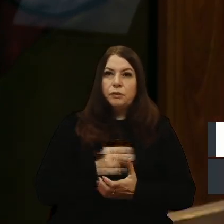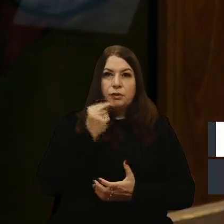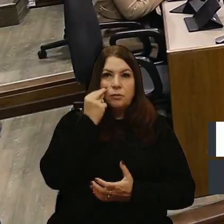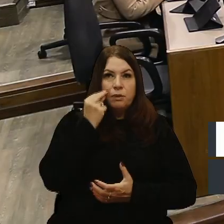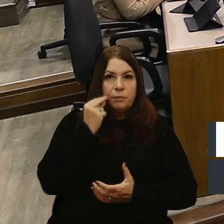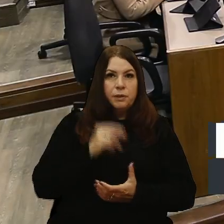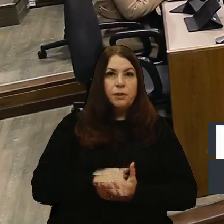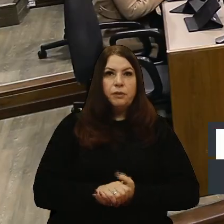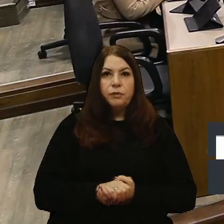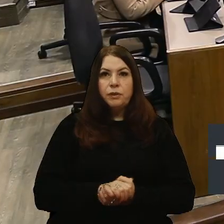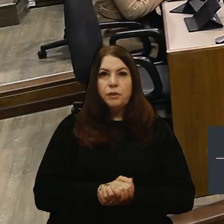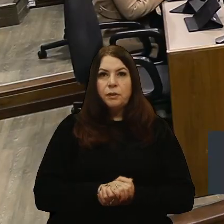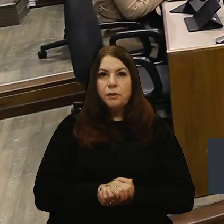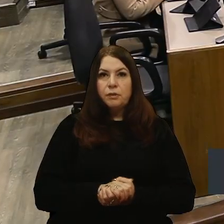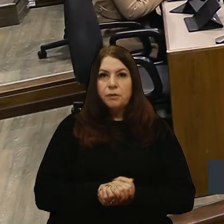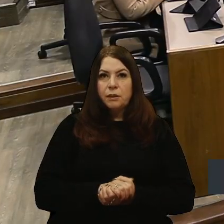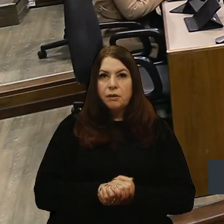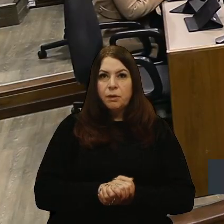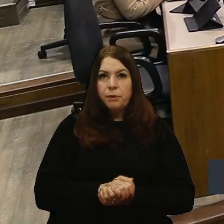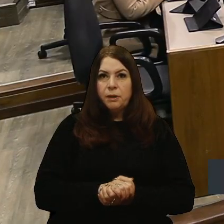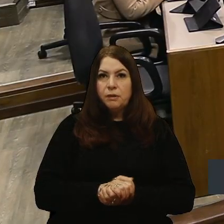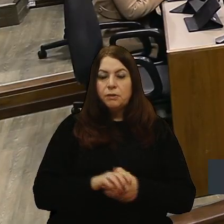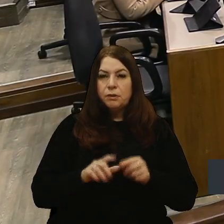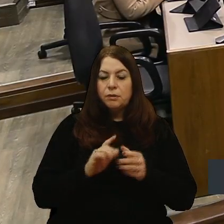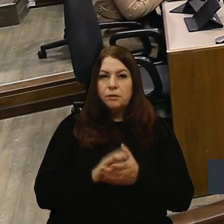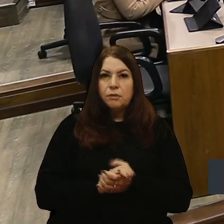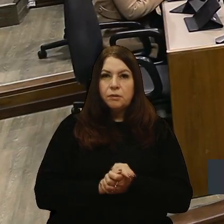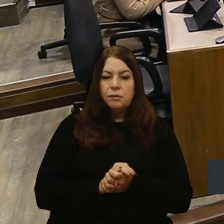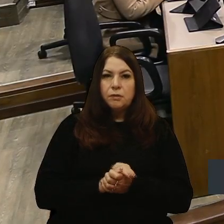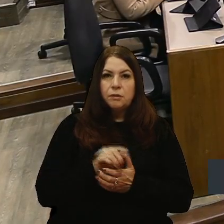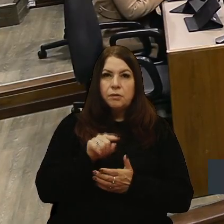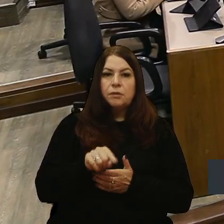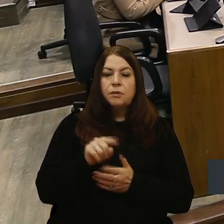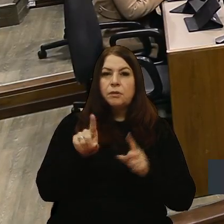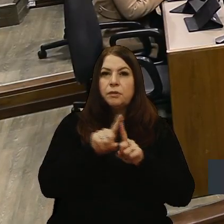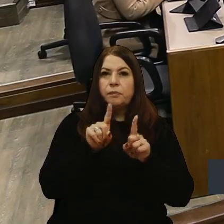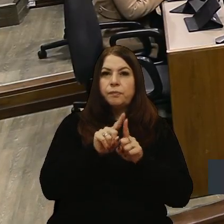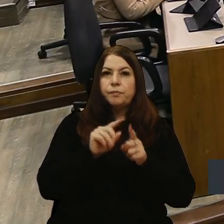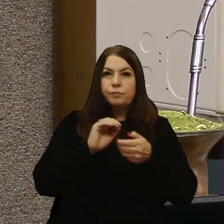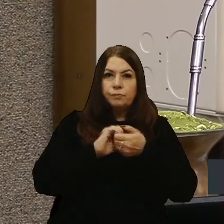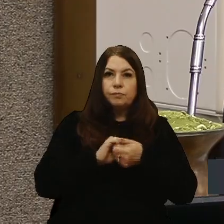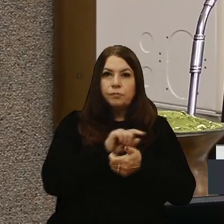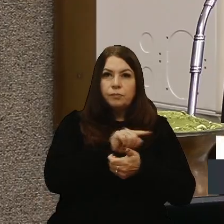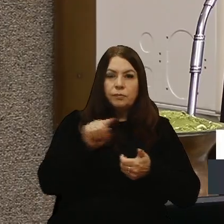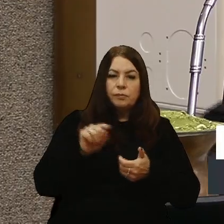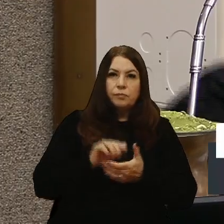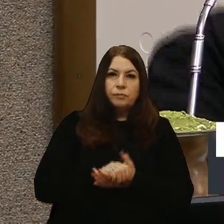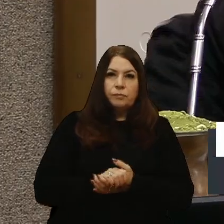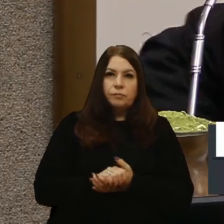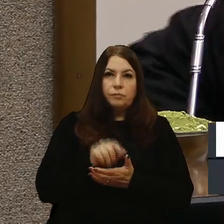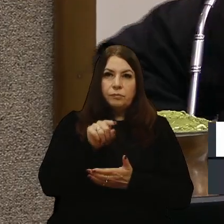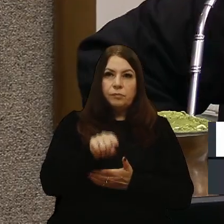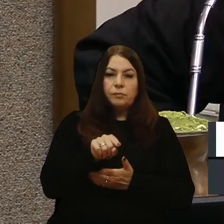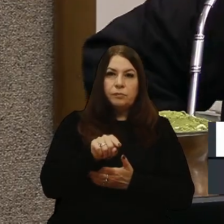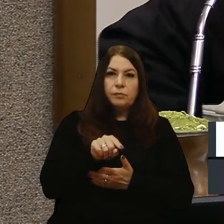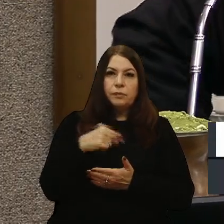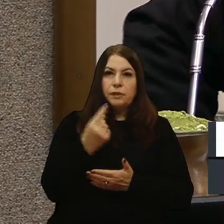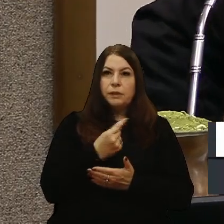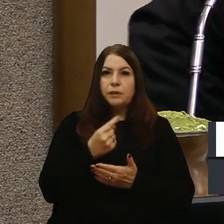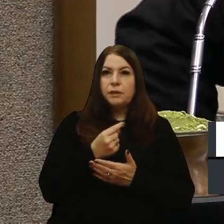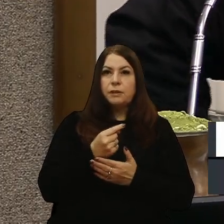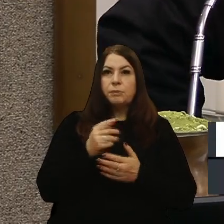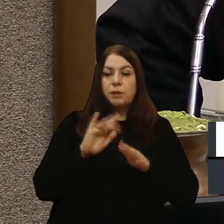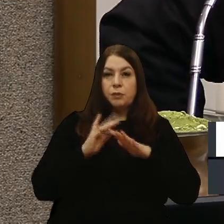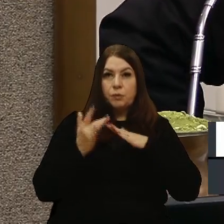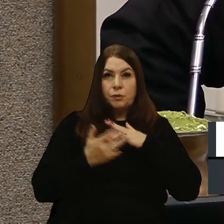Libardi. Eu, primeiro, lhe cumprimentar. Bom dia, vereador Lisandro Fiuza. Meus cumprimentos aos demais colegas dessa casa, quem nos acompanha de casa pelas redes